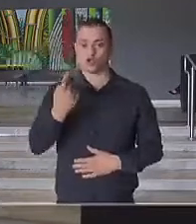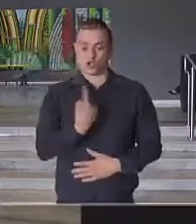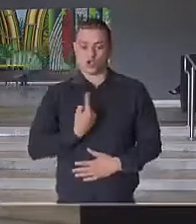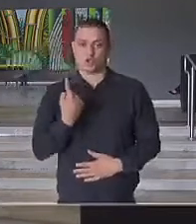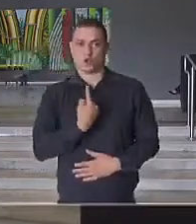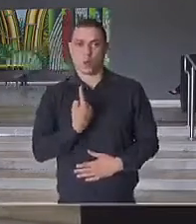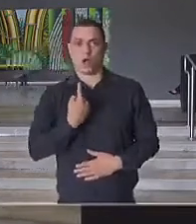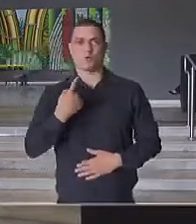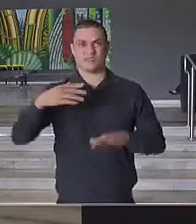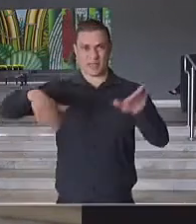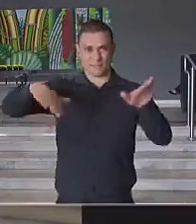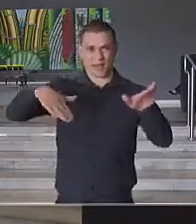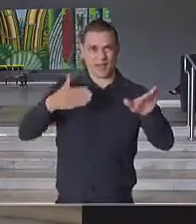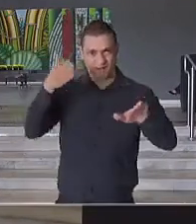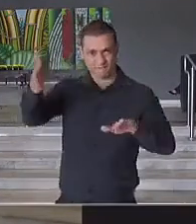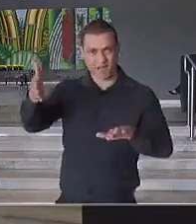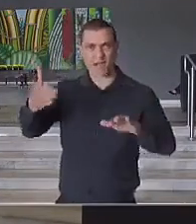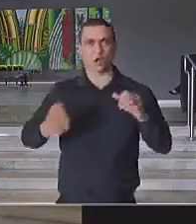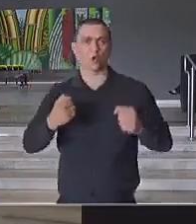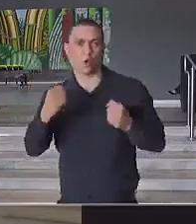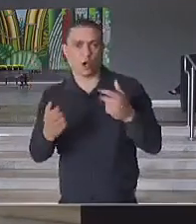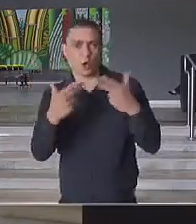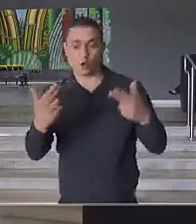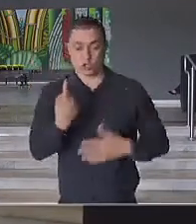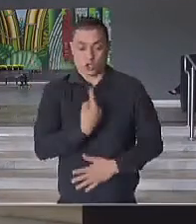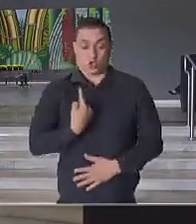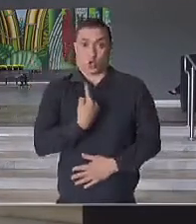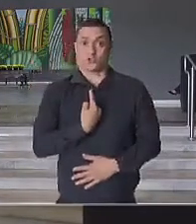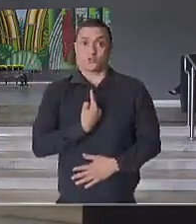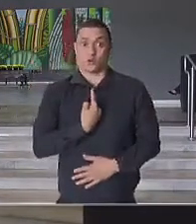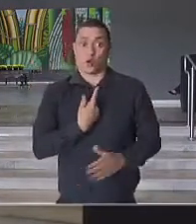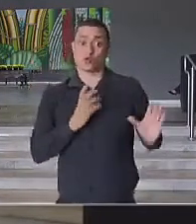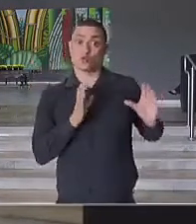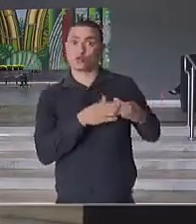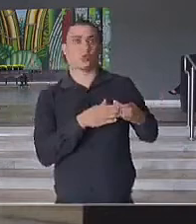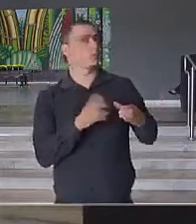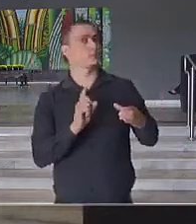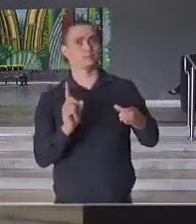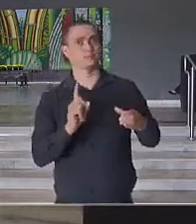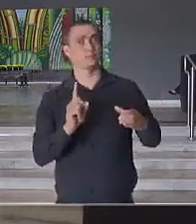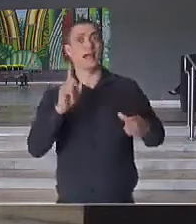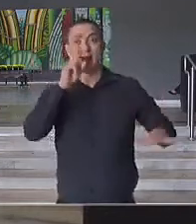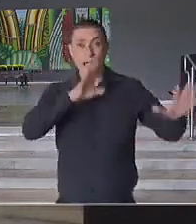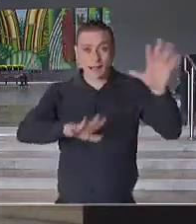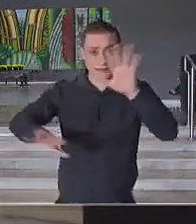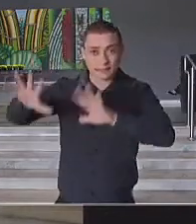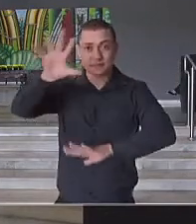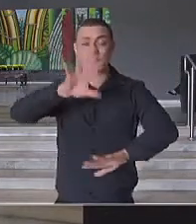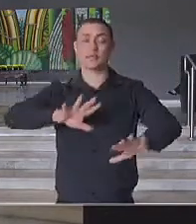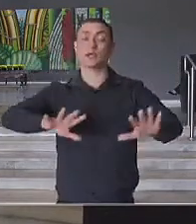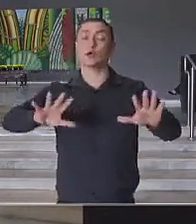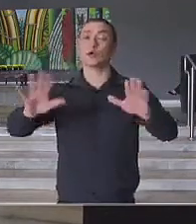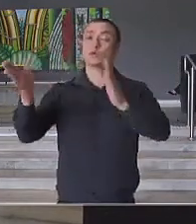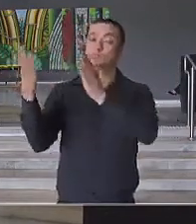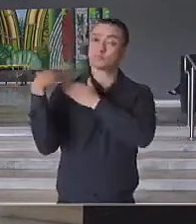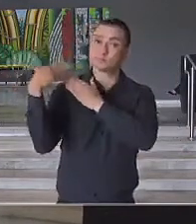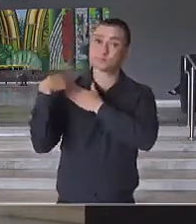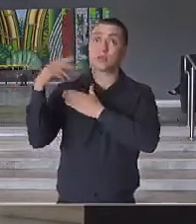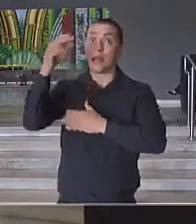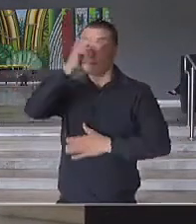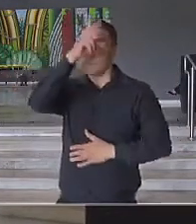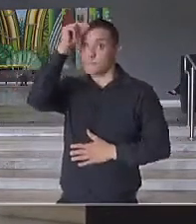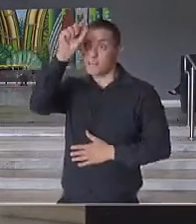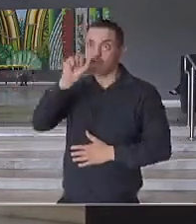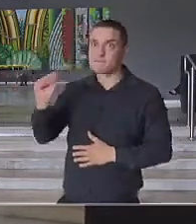individuais nas praias. É fundamental a atenção, a cautela, a responsabilidade dos gestores